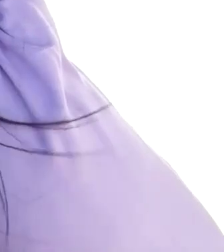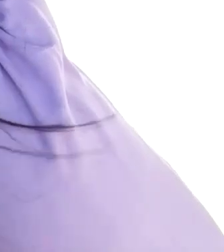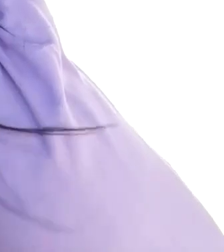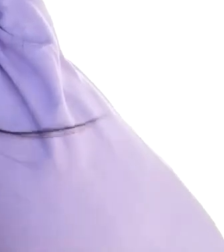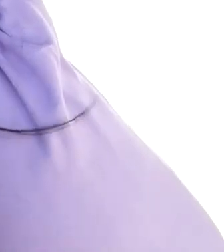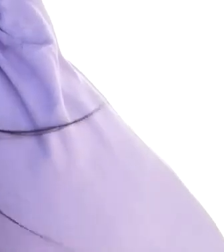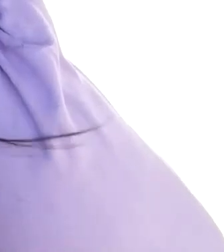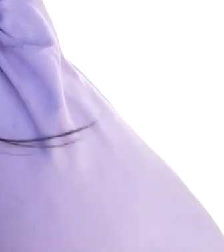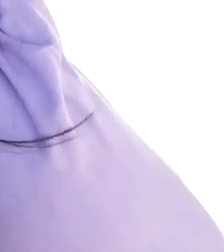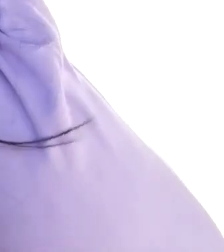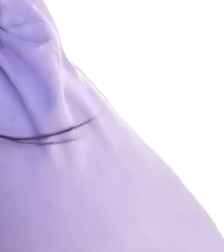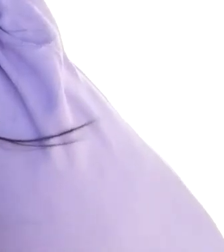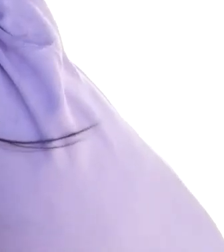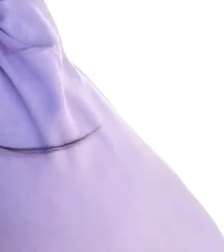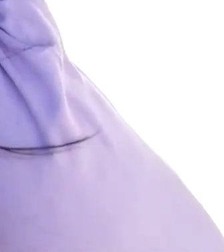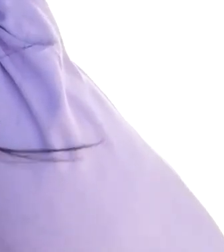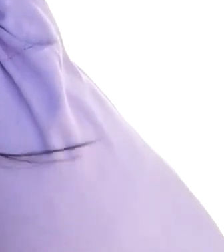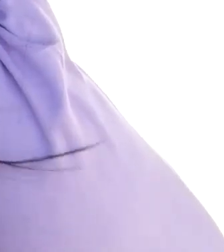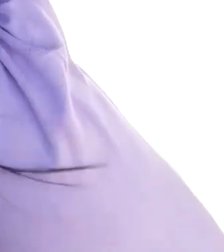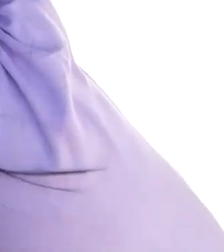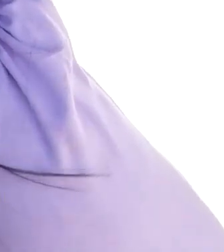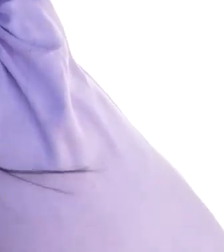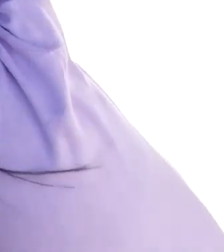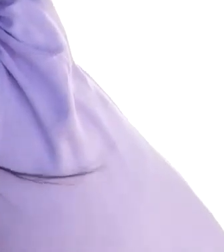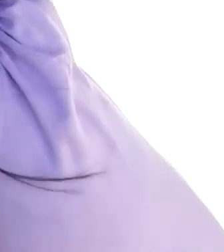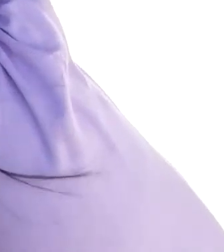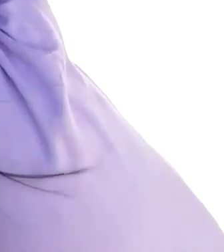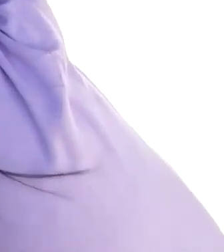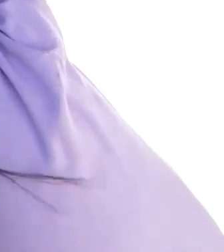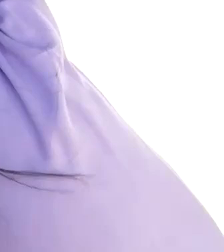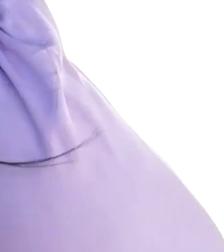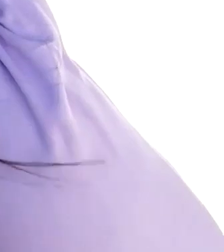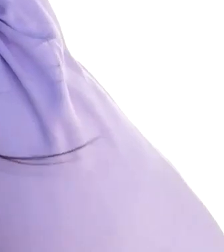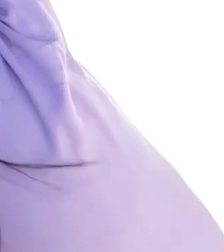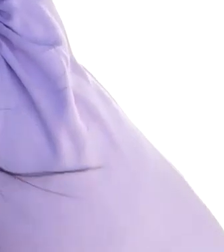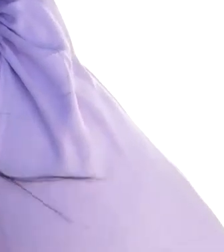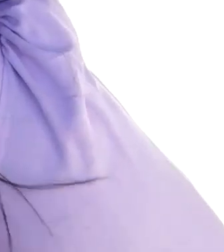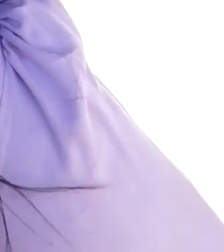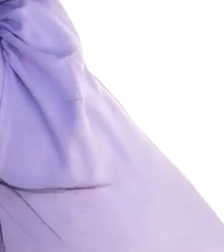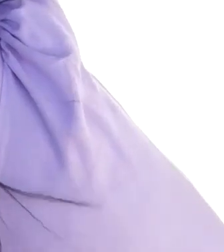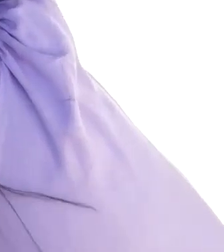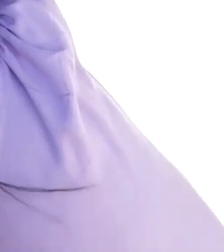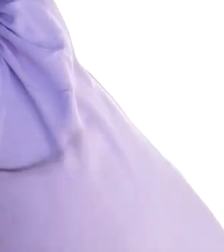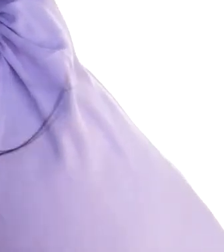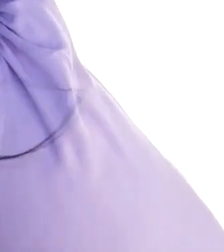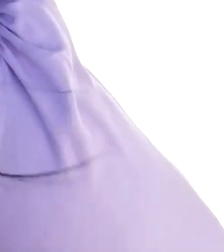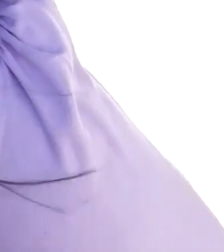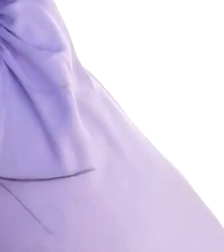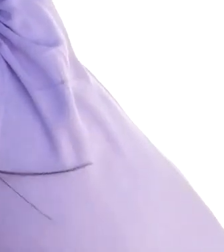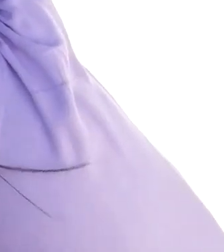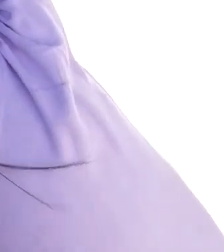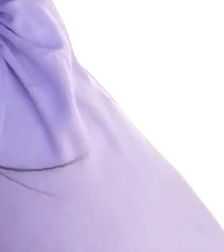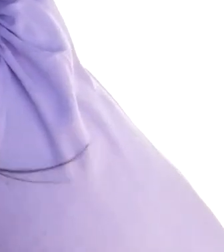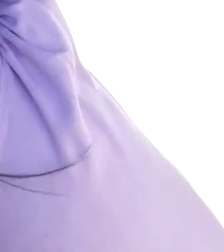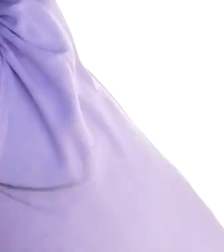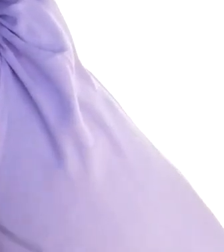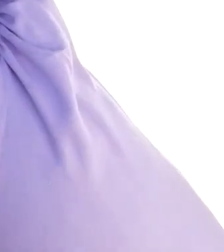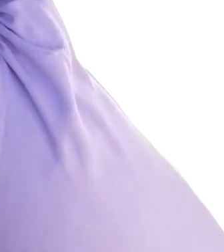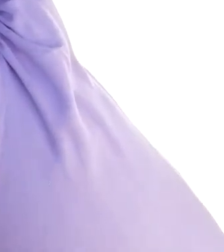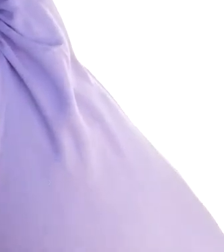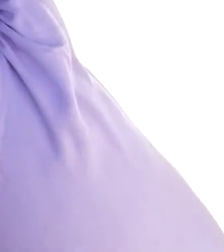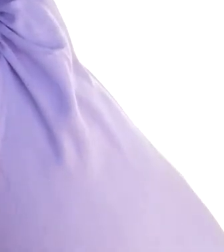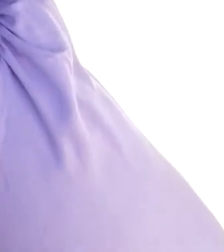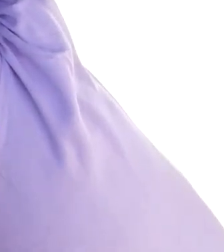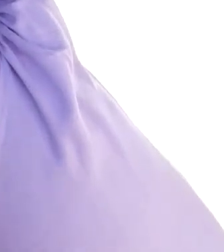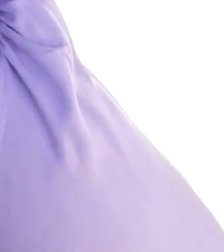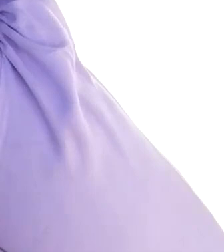universo da literatura infantil. Muitas vezes é onde a criança vai conhecer realmente esse universo imaginário. Isso deve começar com